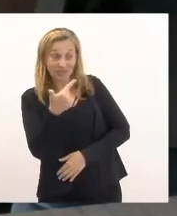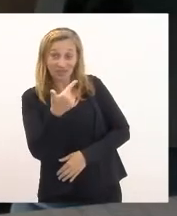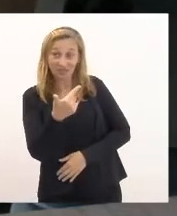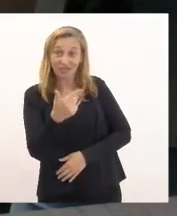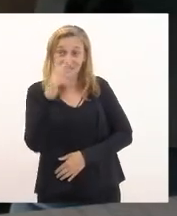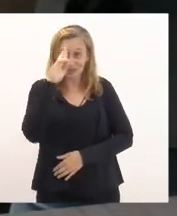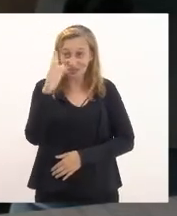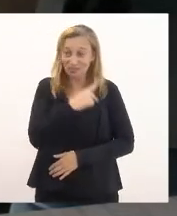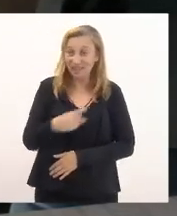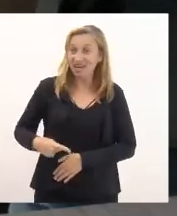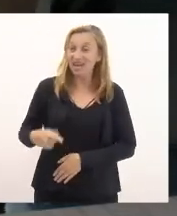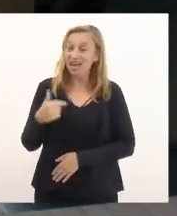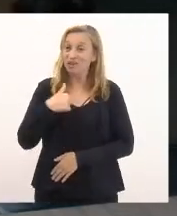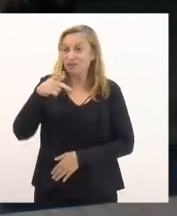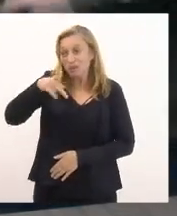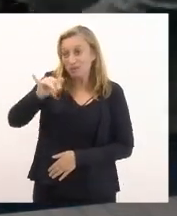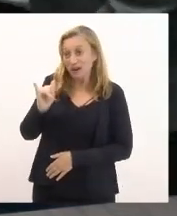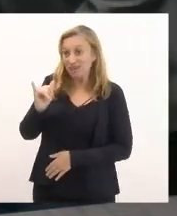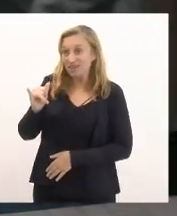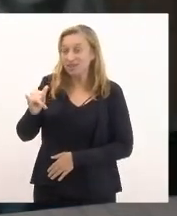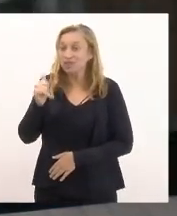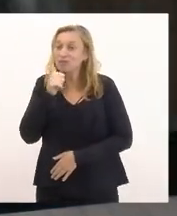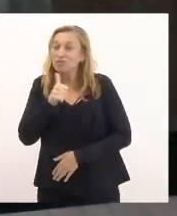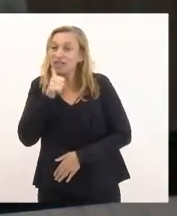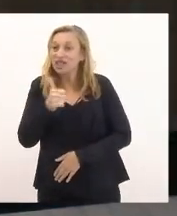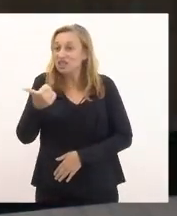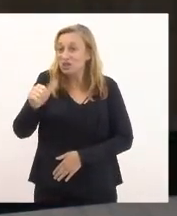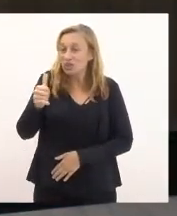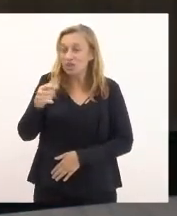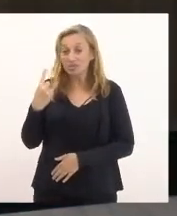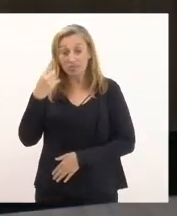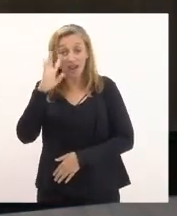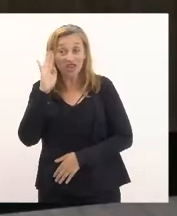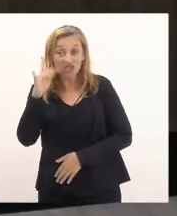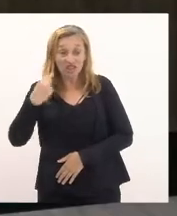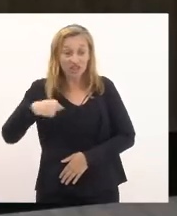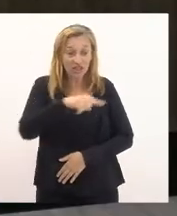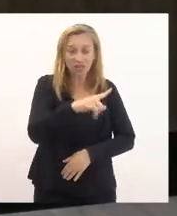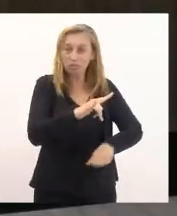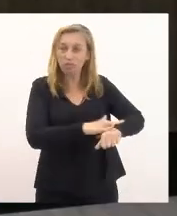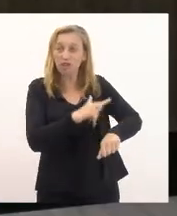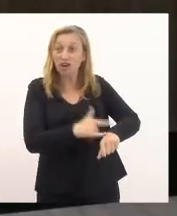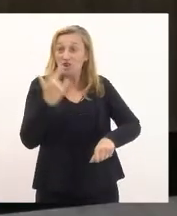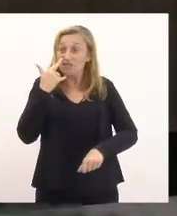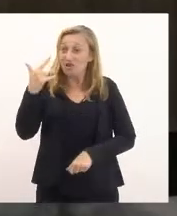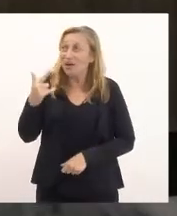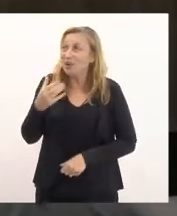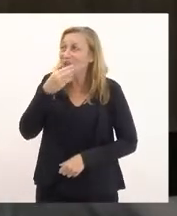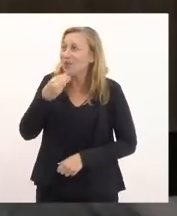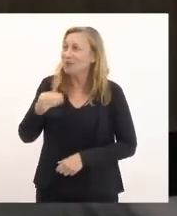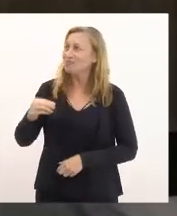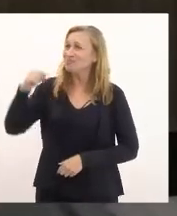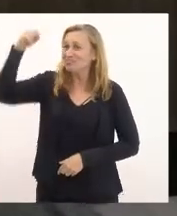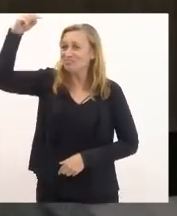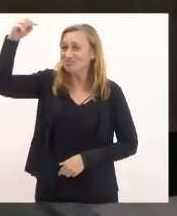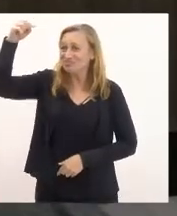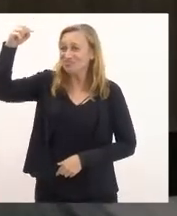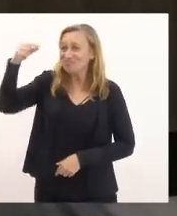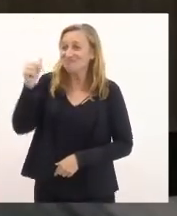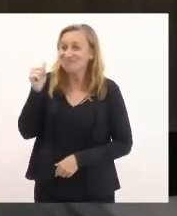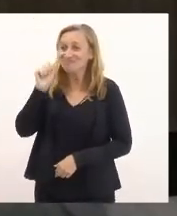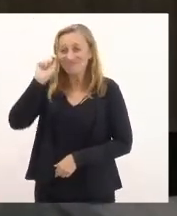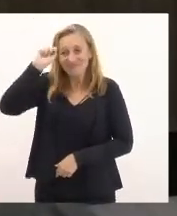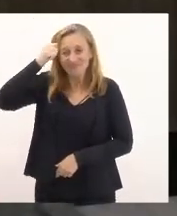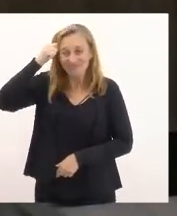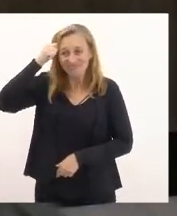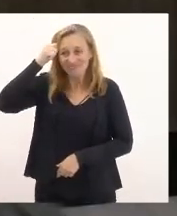pai de uma menina de 11 anos de idade. Imagina ela frequentando o banheiro, se deparar com o negão do WhatsApp no mesmo banheiro que ela,